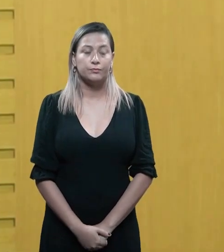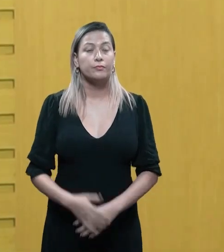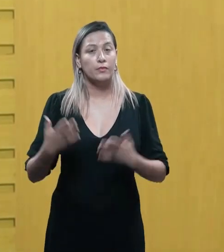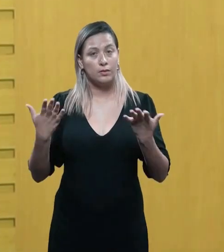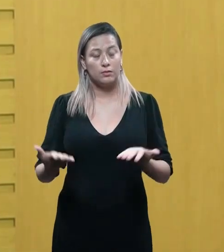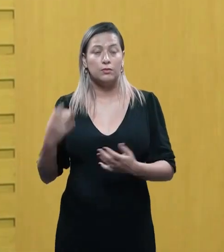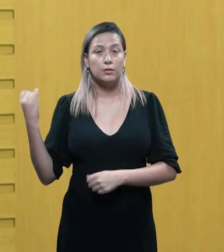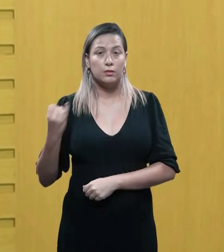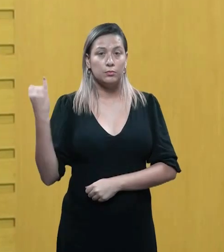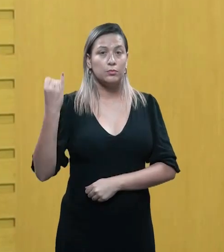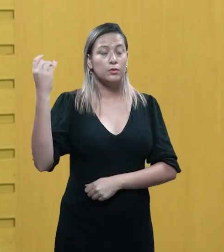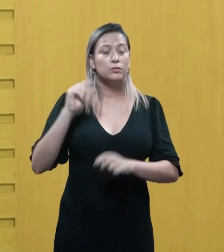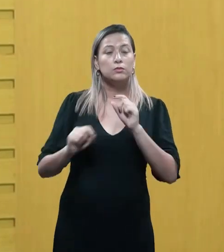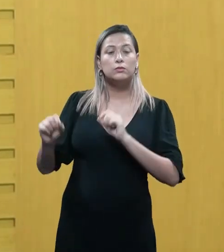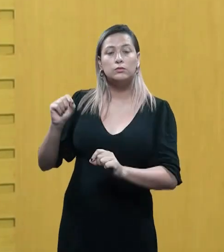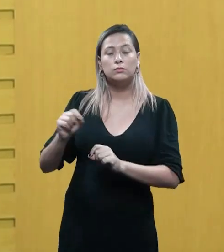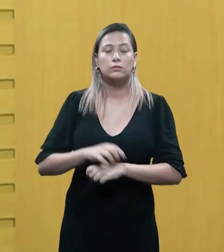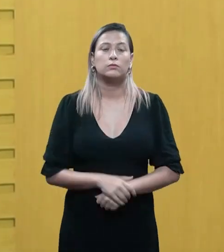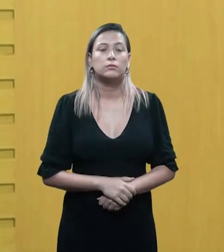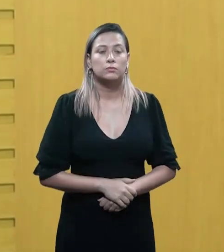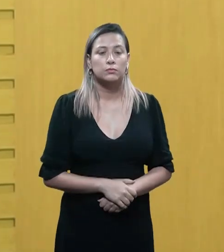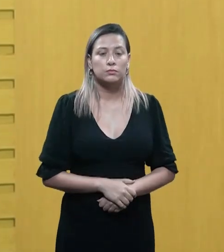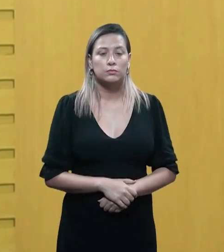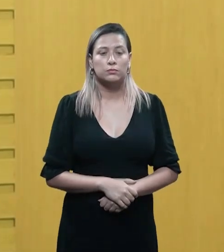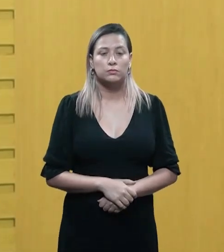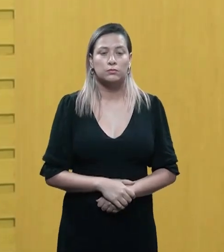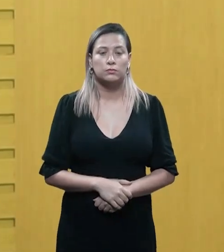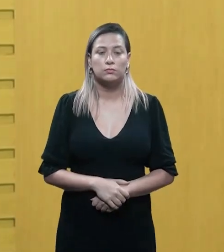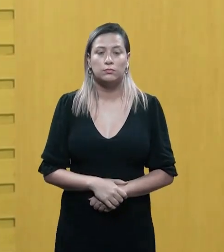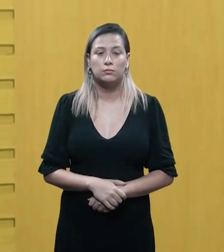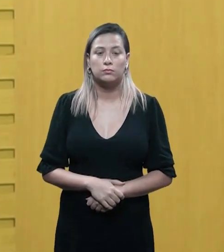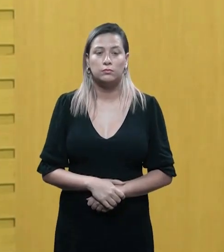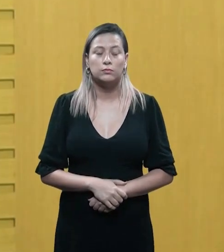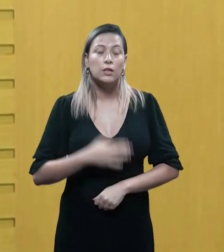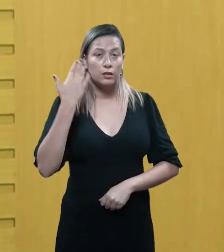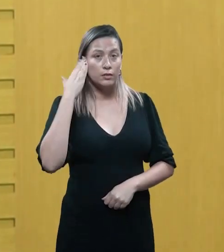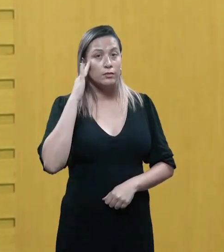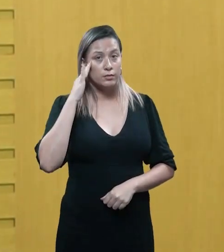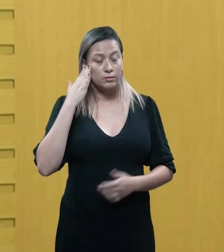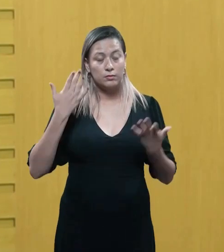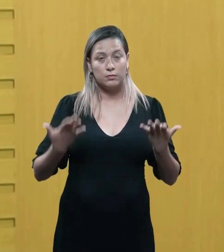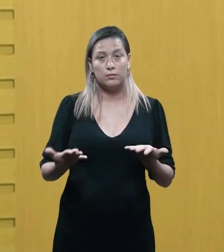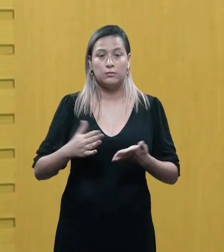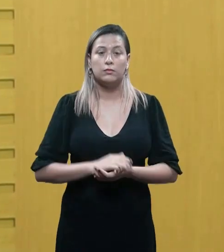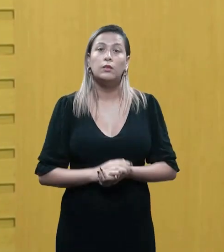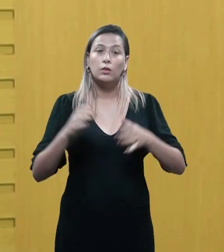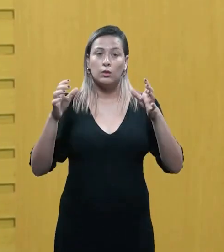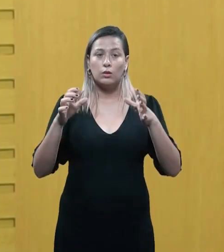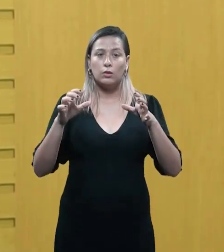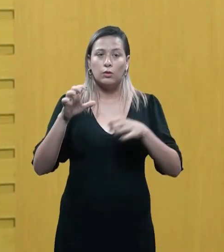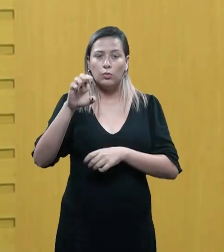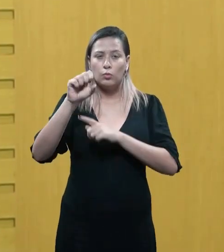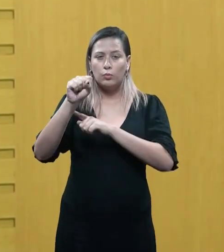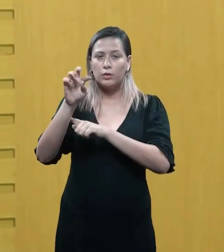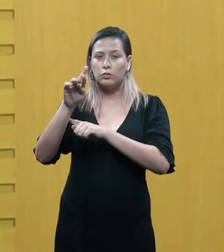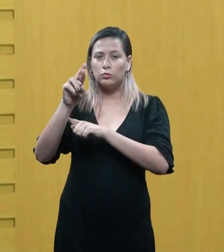É importante que se fale um pouco, que a gente faça um sobrevoo sobre o estruturalismo e